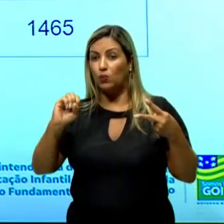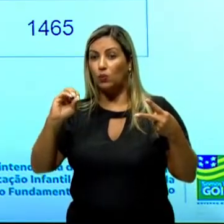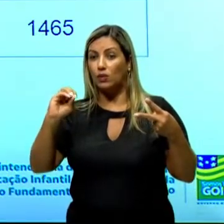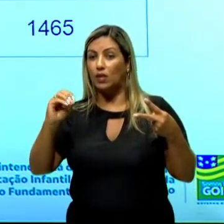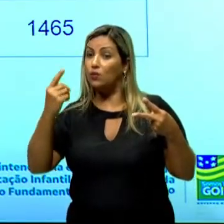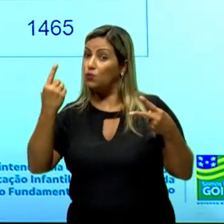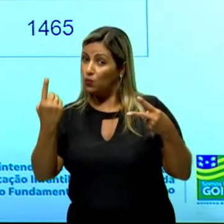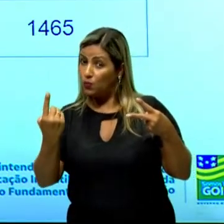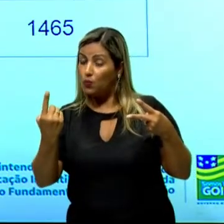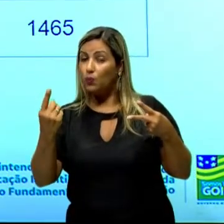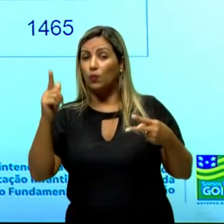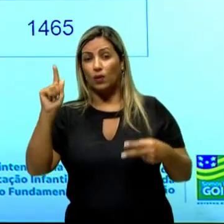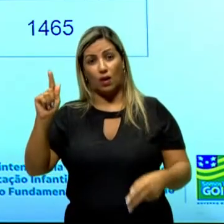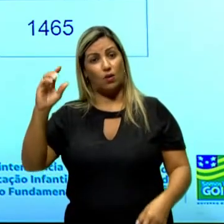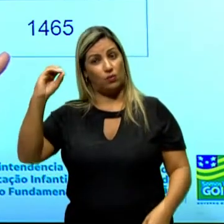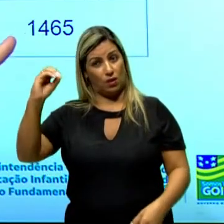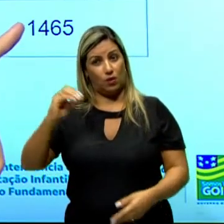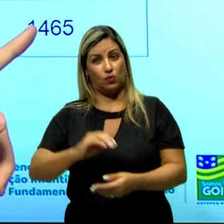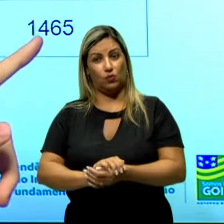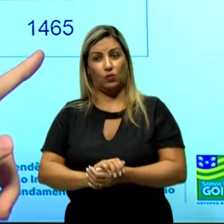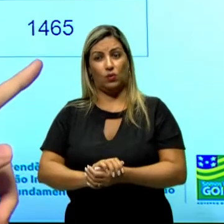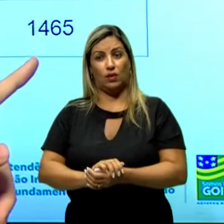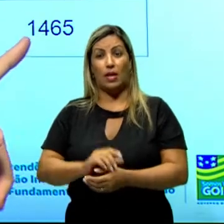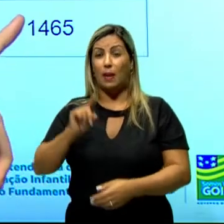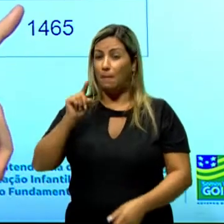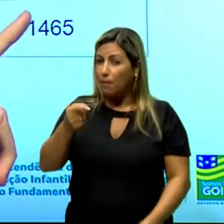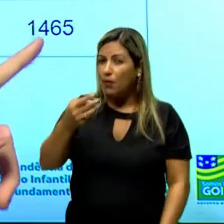para temperatura de fusão e